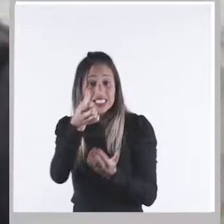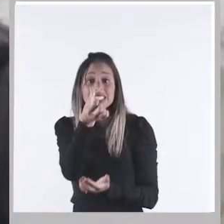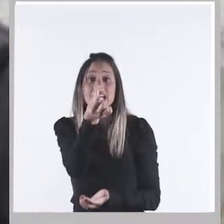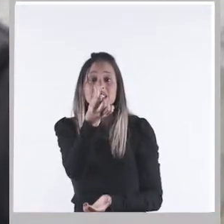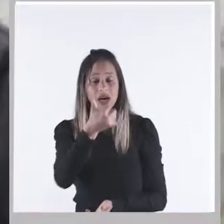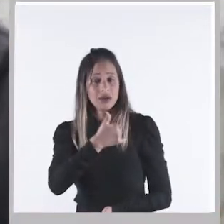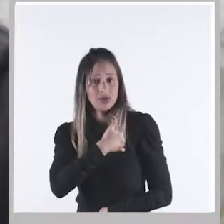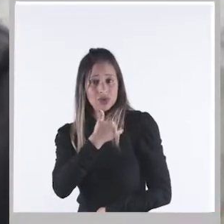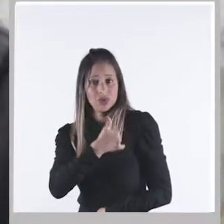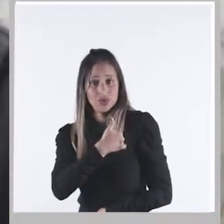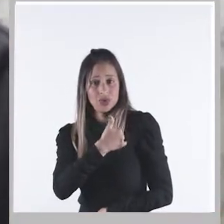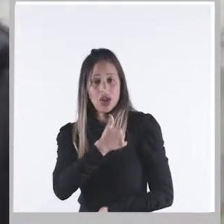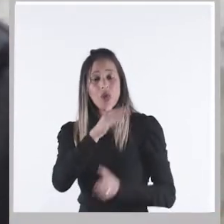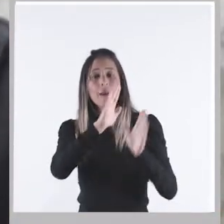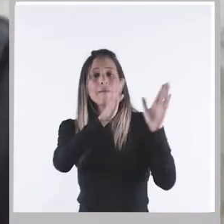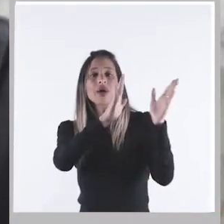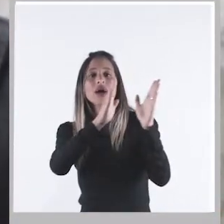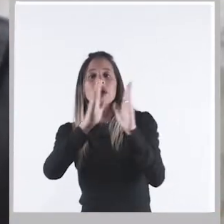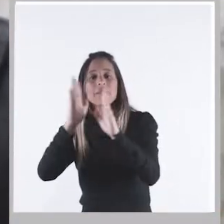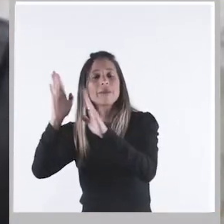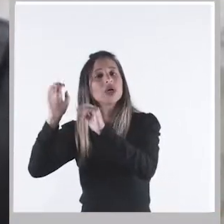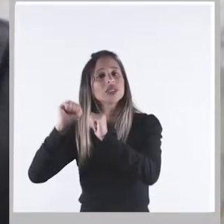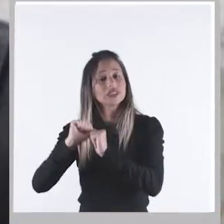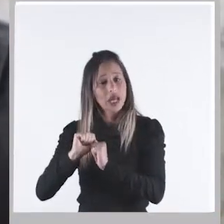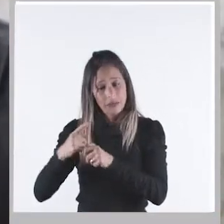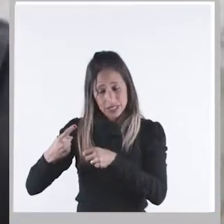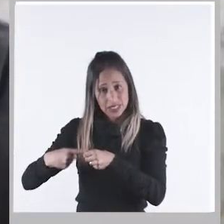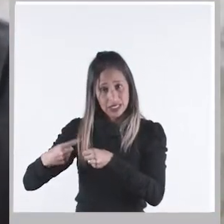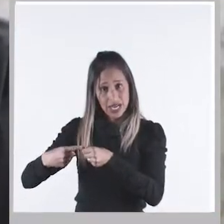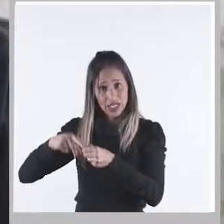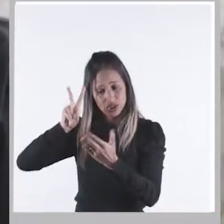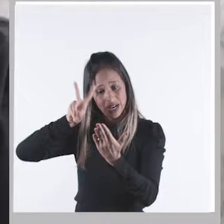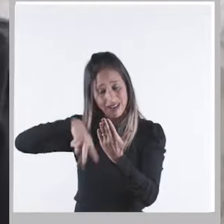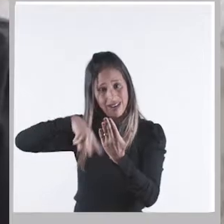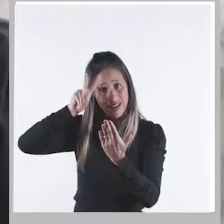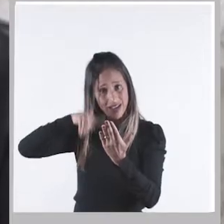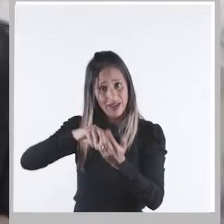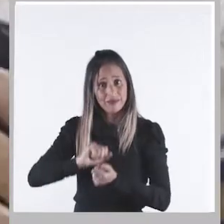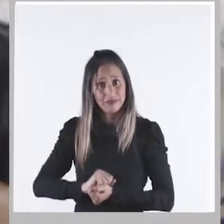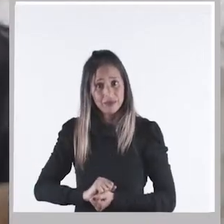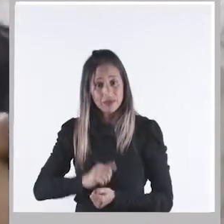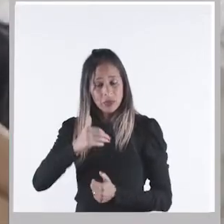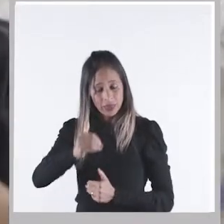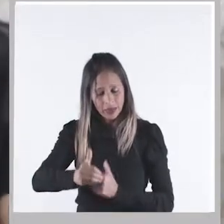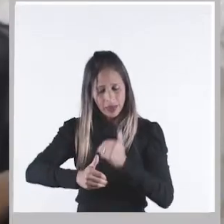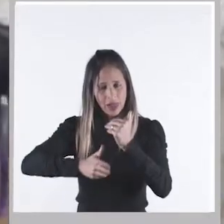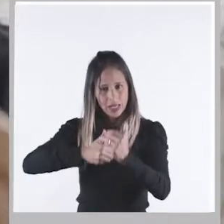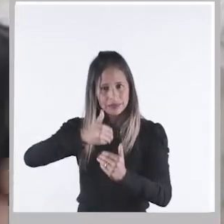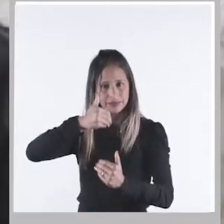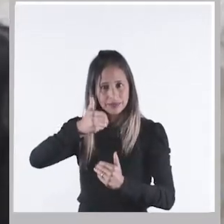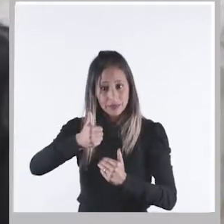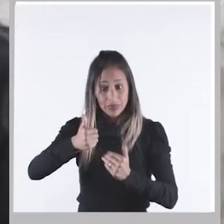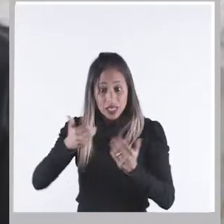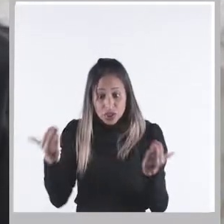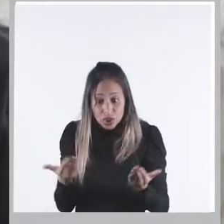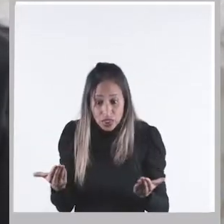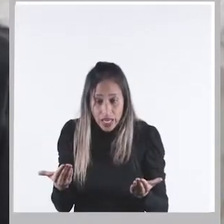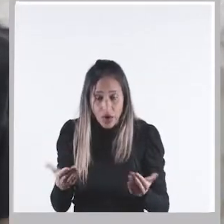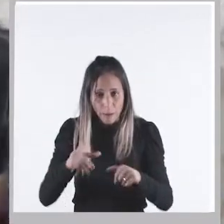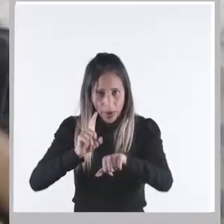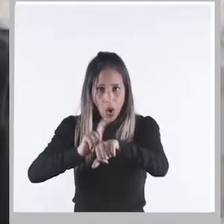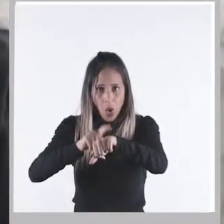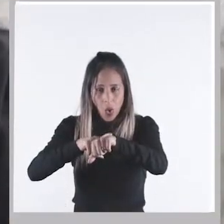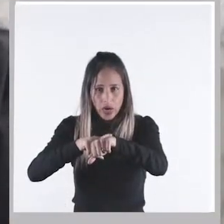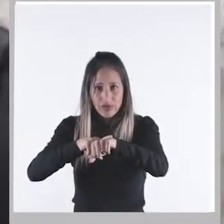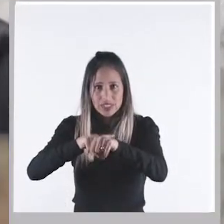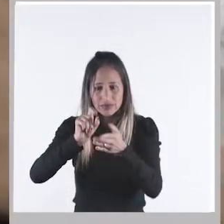de idade, ia para a biblioteca da minha cidade ler. Então, assim, a gente vai acumulando, né? E chega uma hora que você